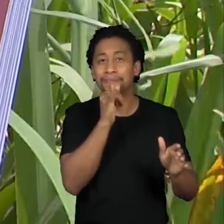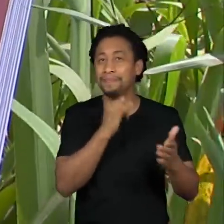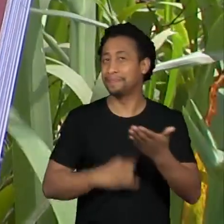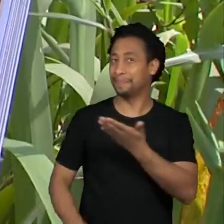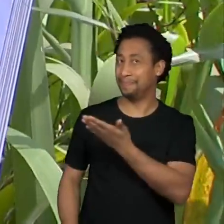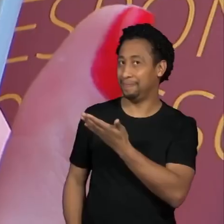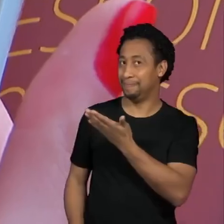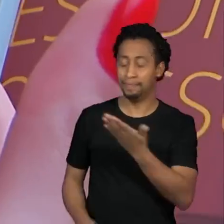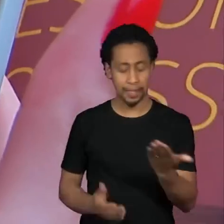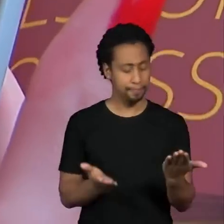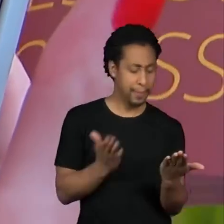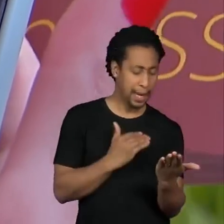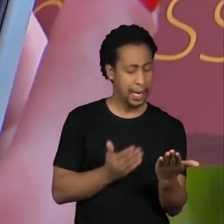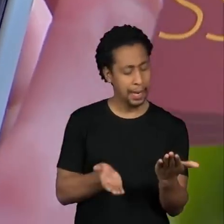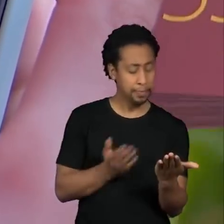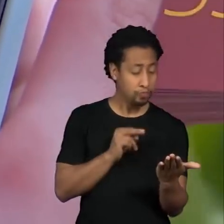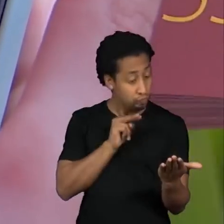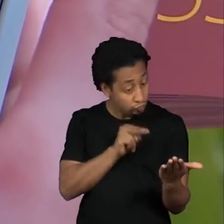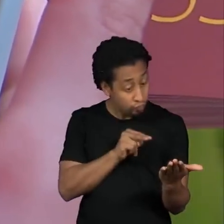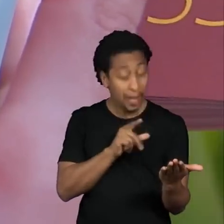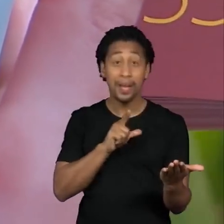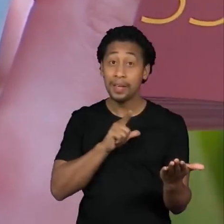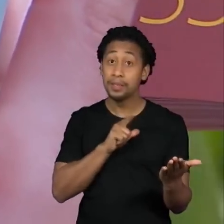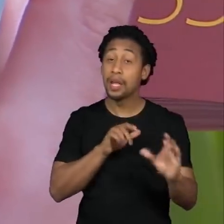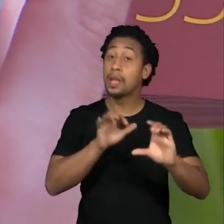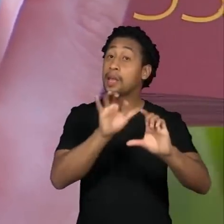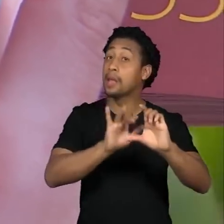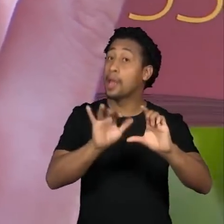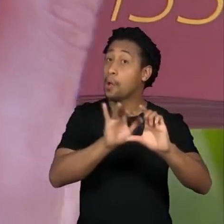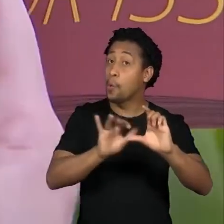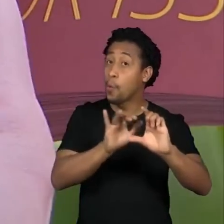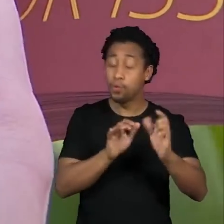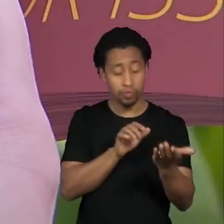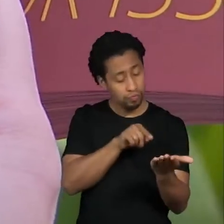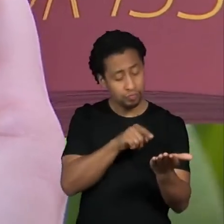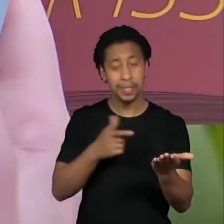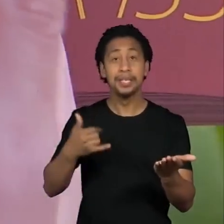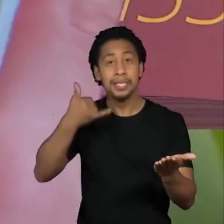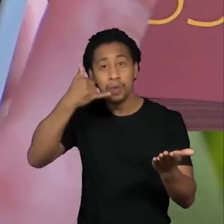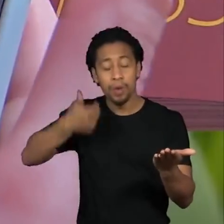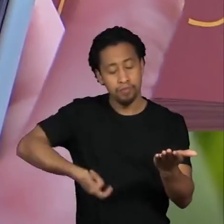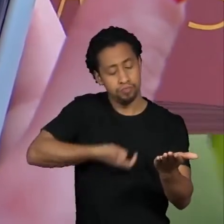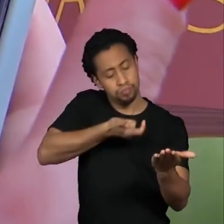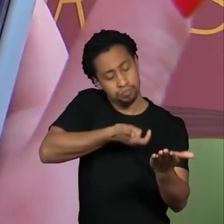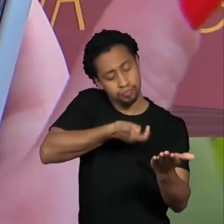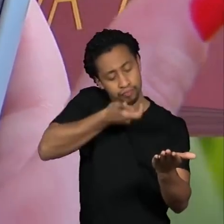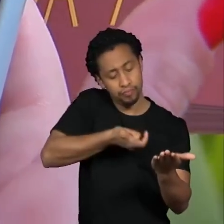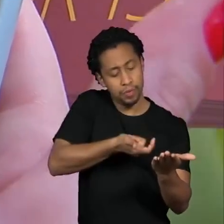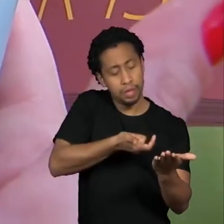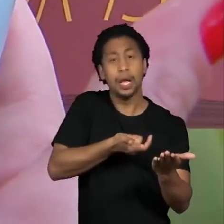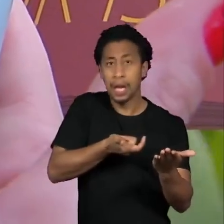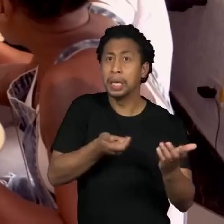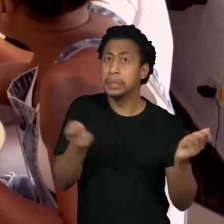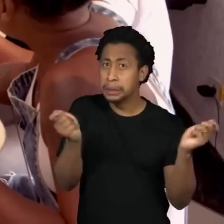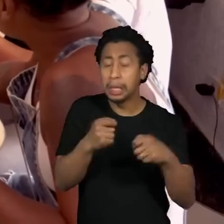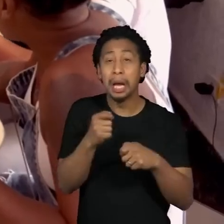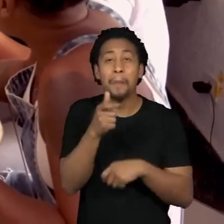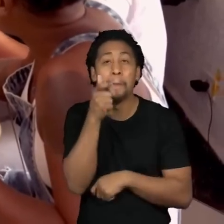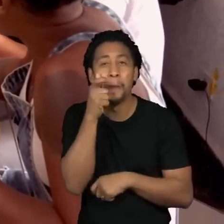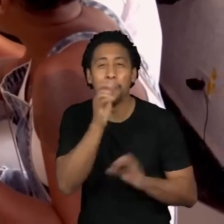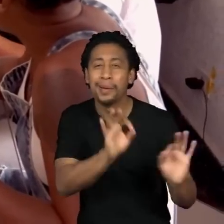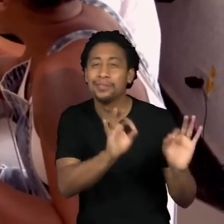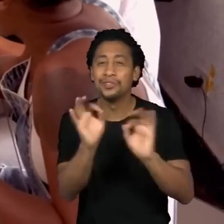lá que está explicando algum assunto, você tem um QR Code, onde com o seu celular você pode assistir essa entrevista. É